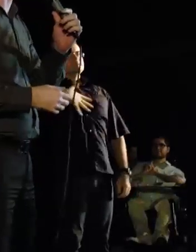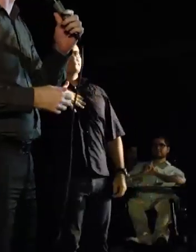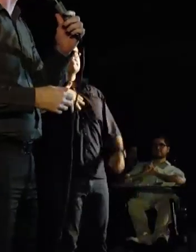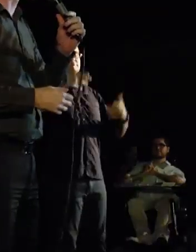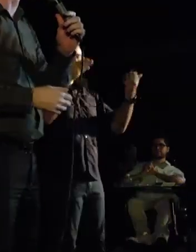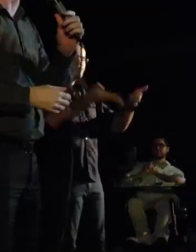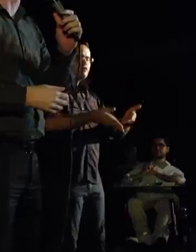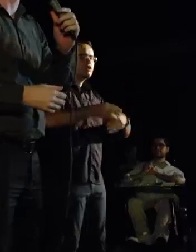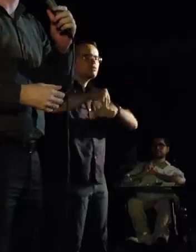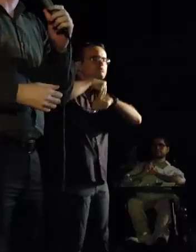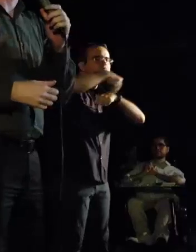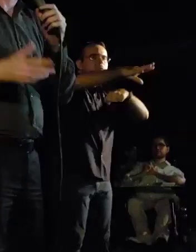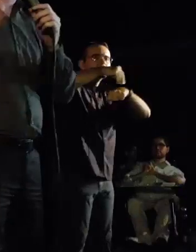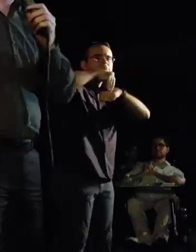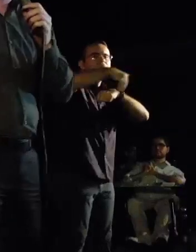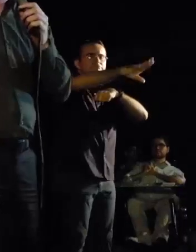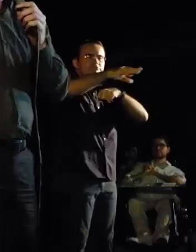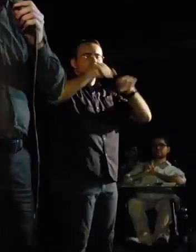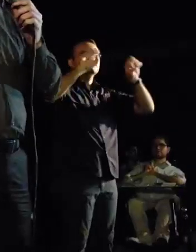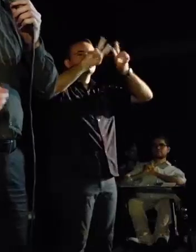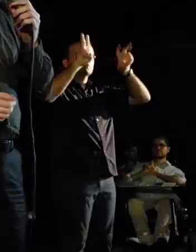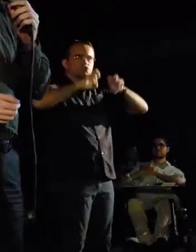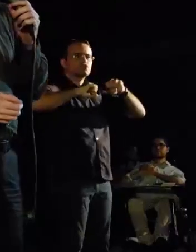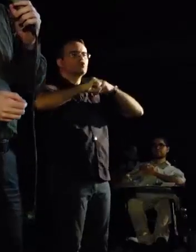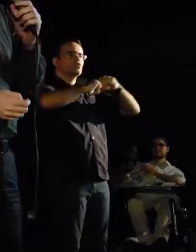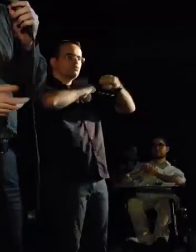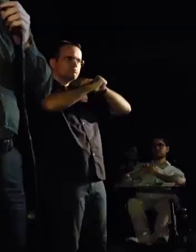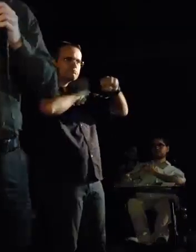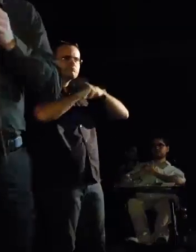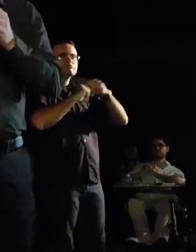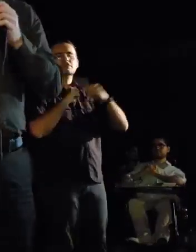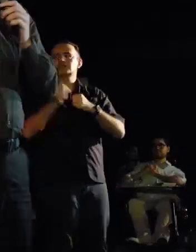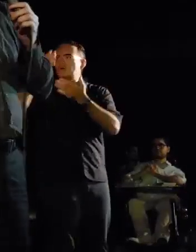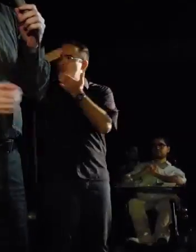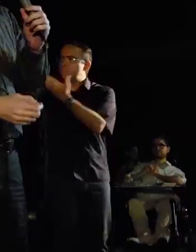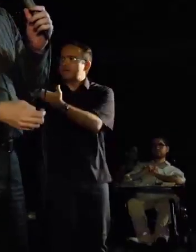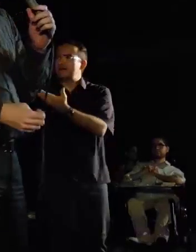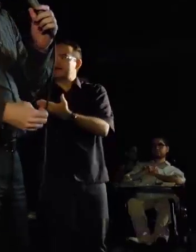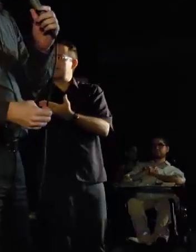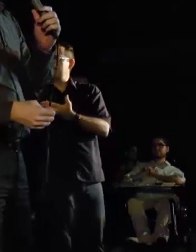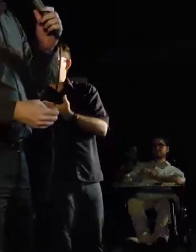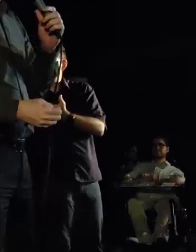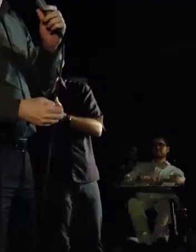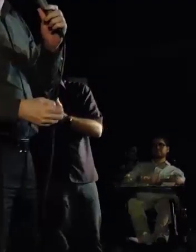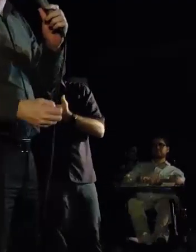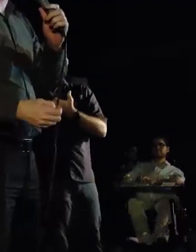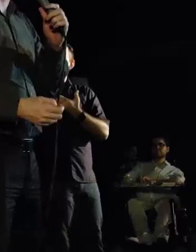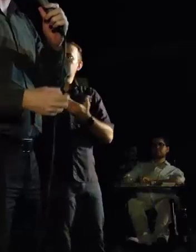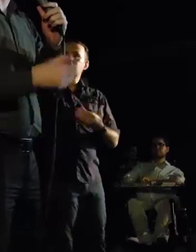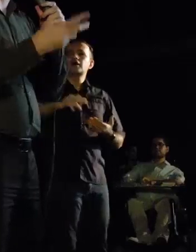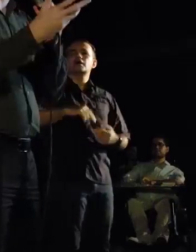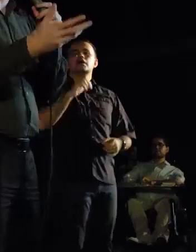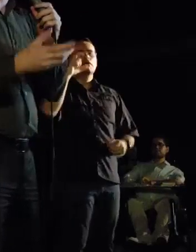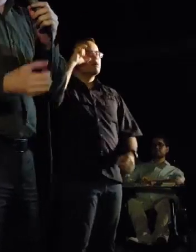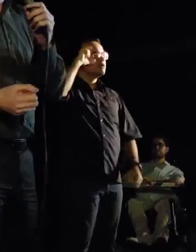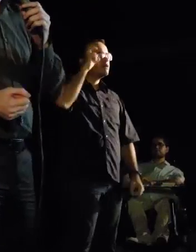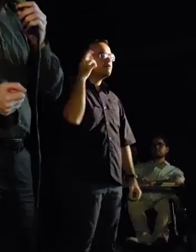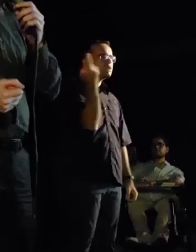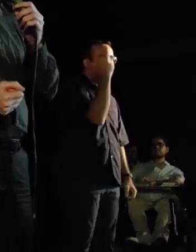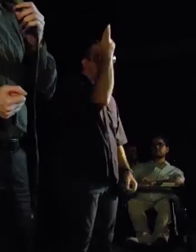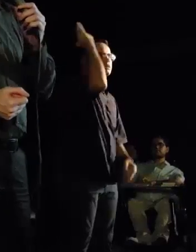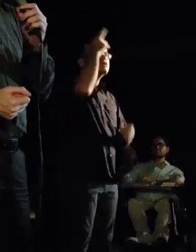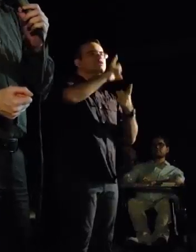vocês essa discussão, né? Quero agradecer ao Renato pelo convite, por estar fazendo parte dessa mesa. O que eu gostaria